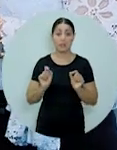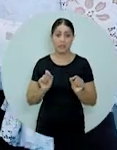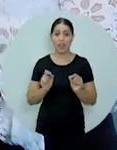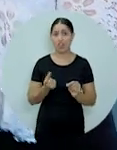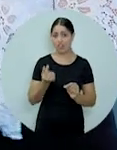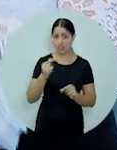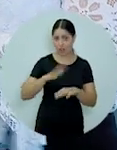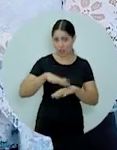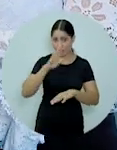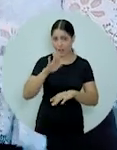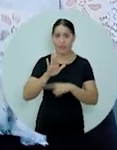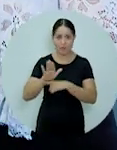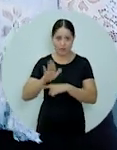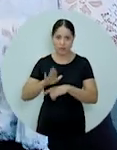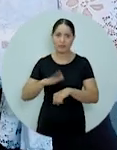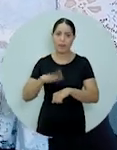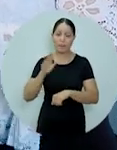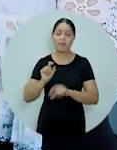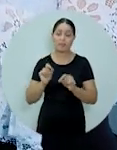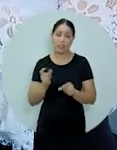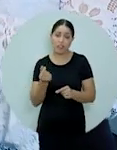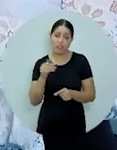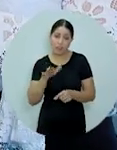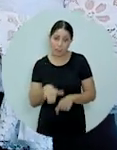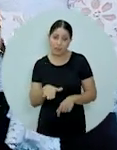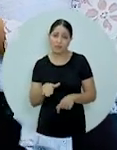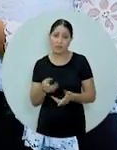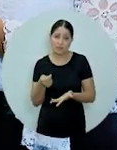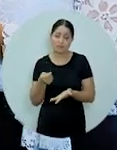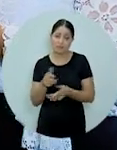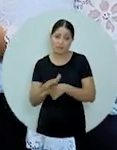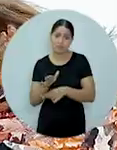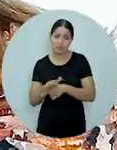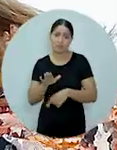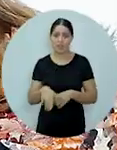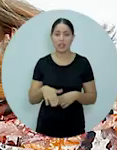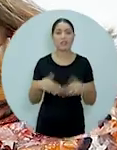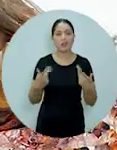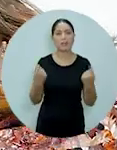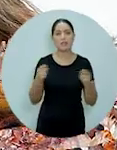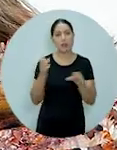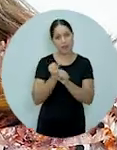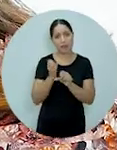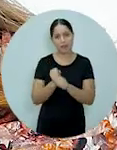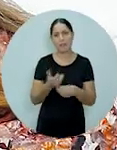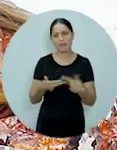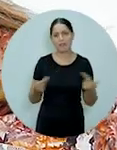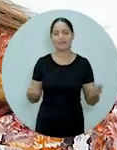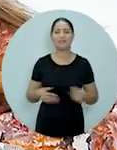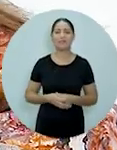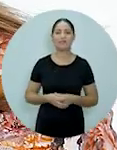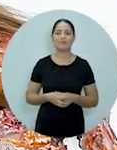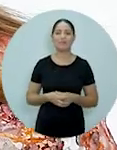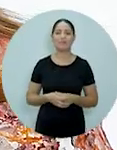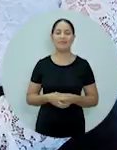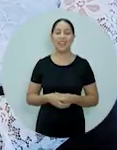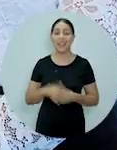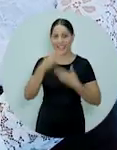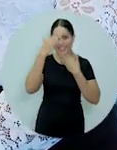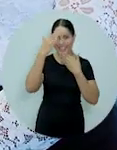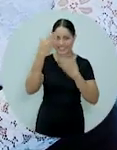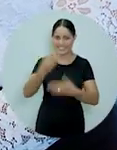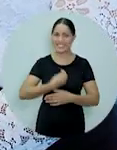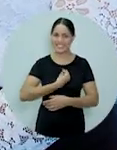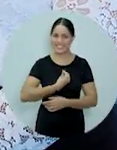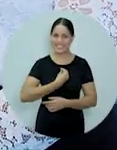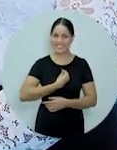contribuindo? Quem pode mais, contribui com mais. Quem pode menos, contribui com menos. E aí a gente vai fazer conta para poder achar esse valor.